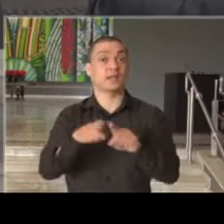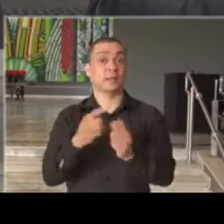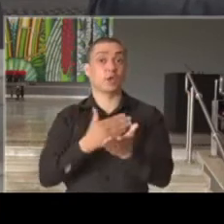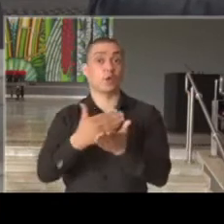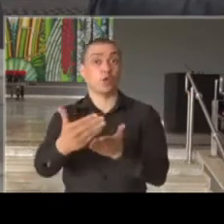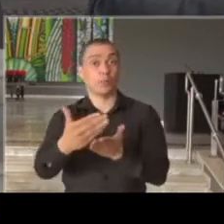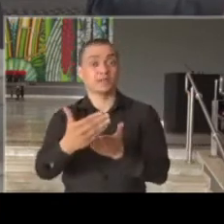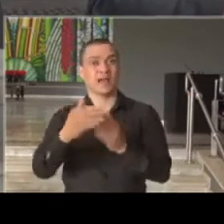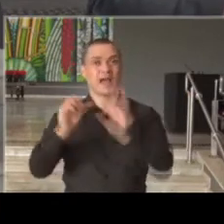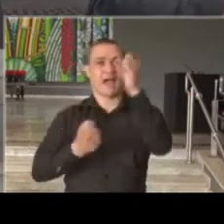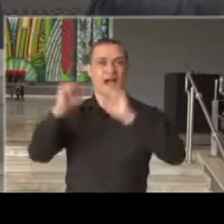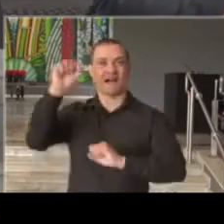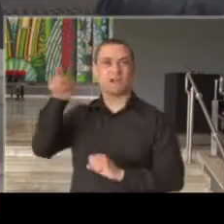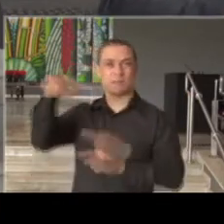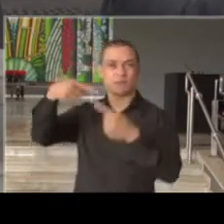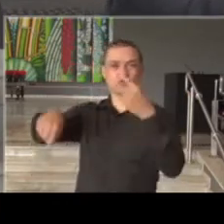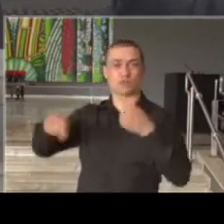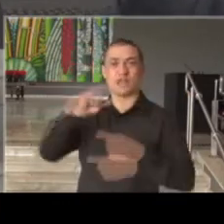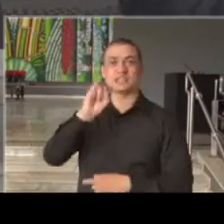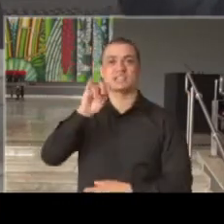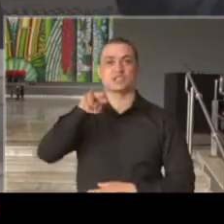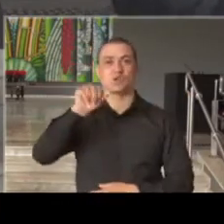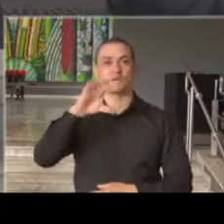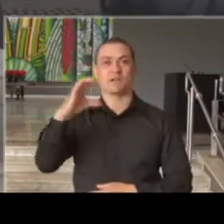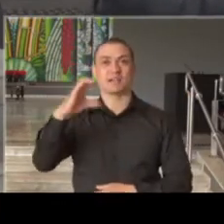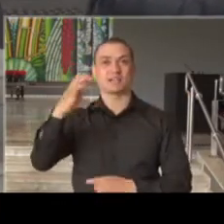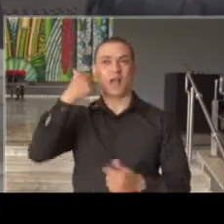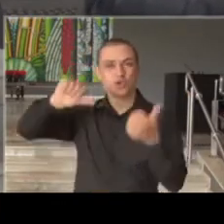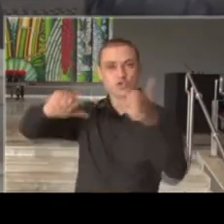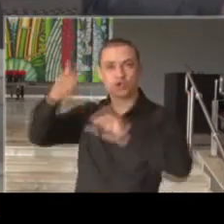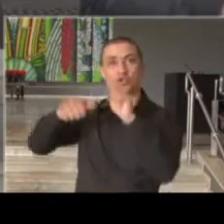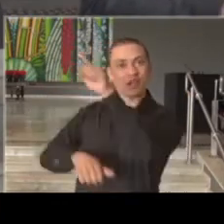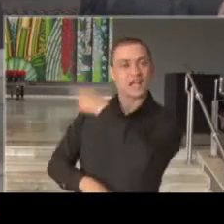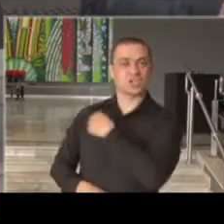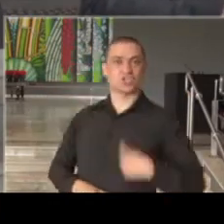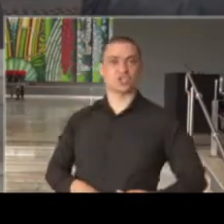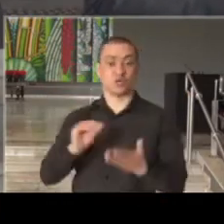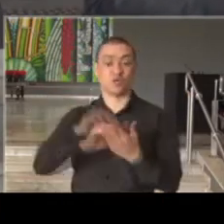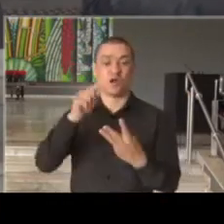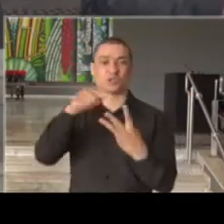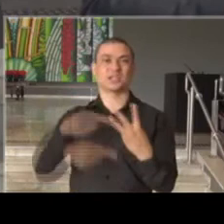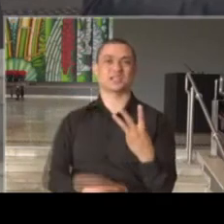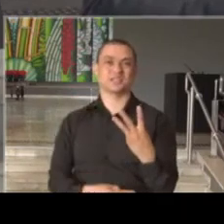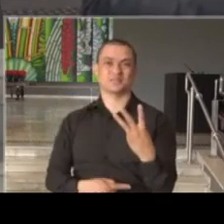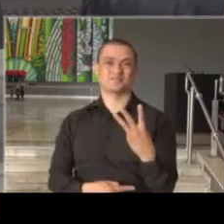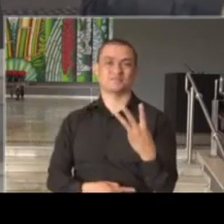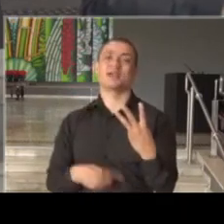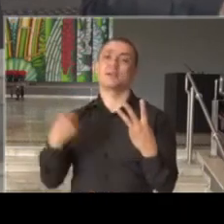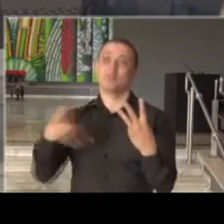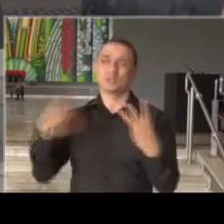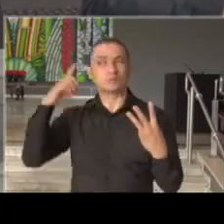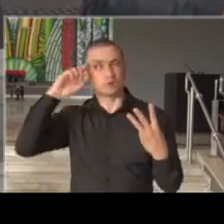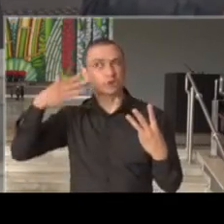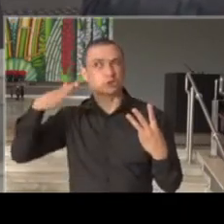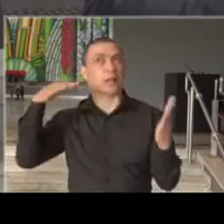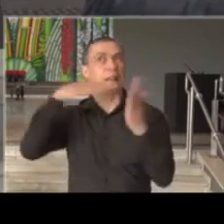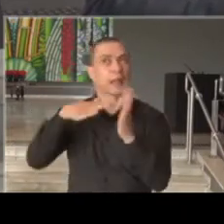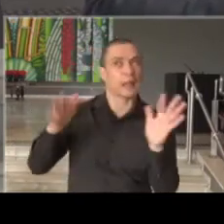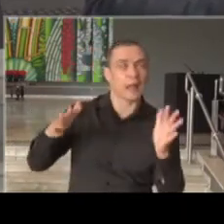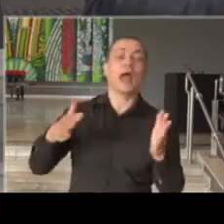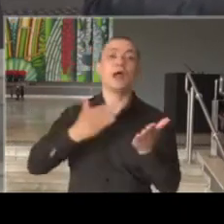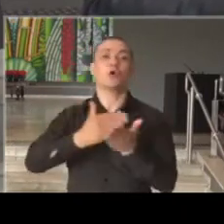avaliação da fábrica da Sinovac lá na China. Então, são esses três elementos que vão compor aí